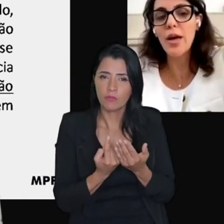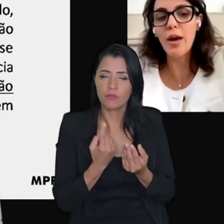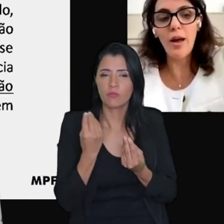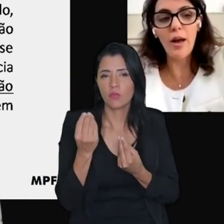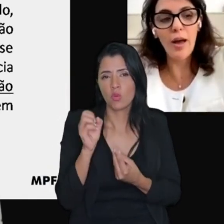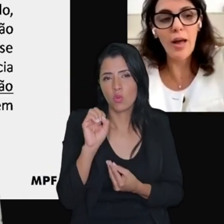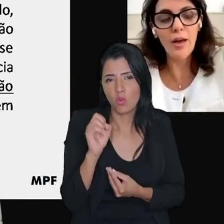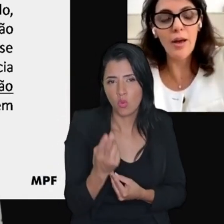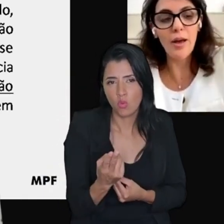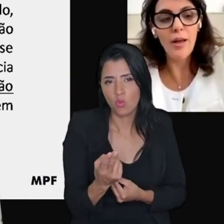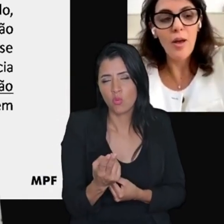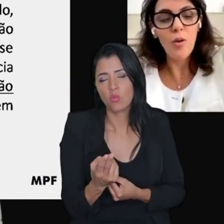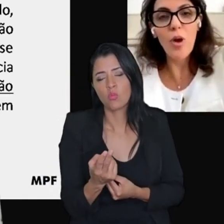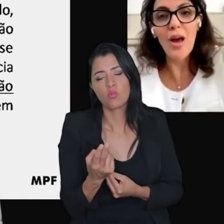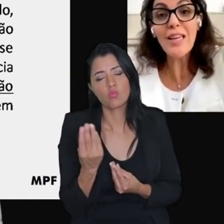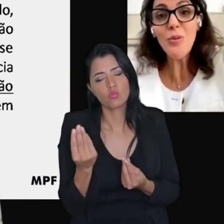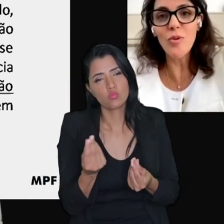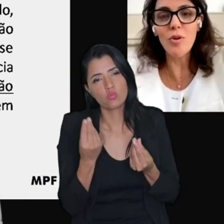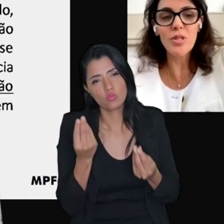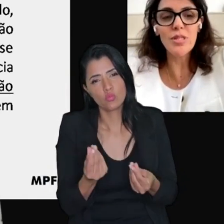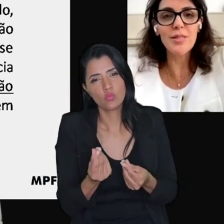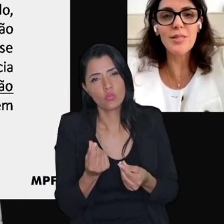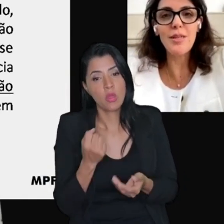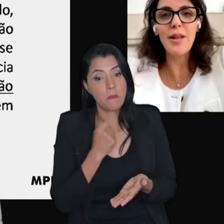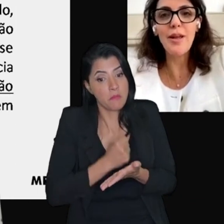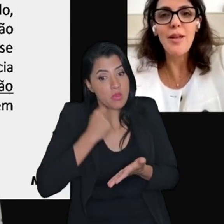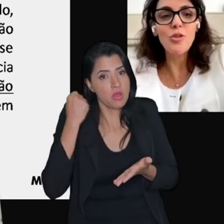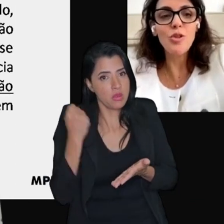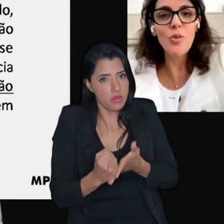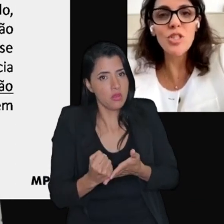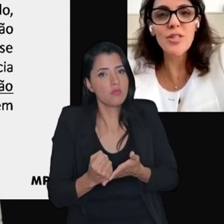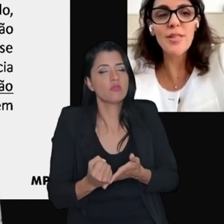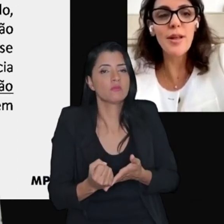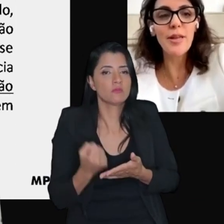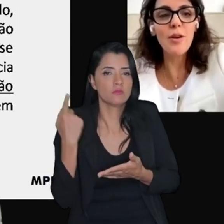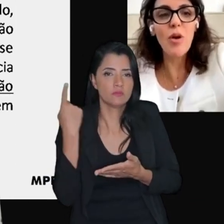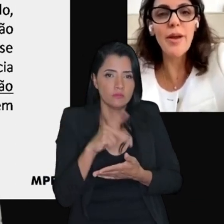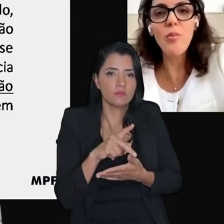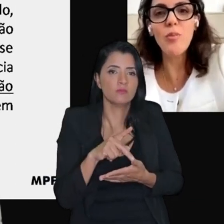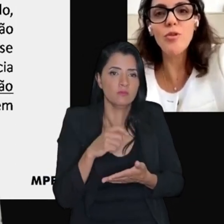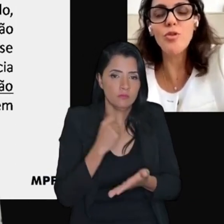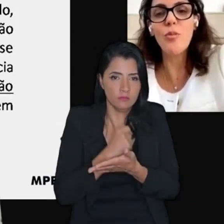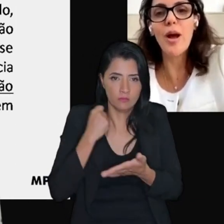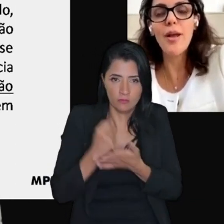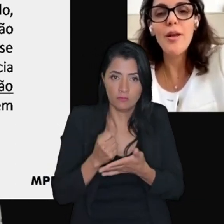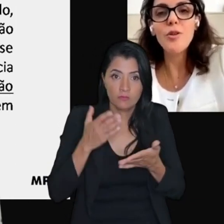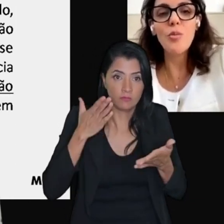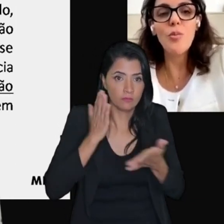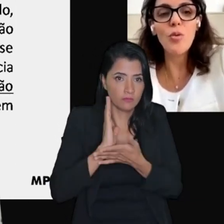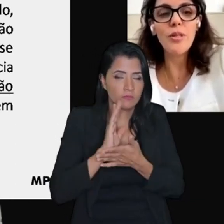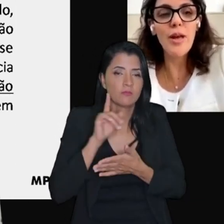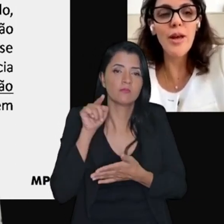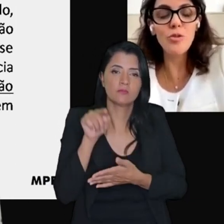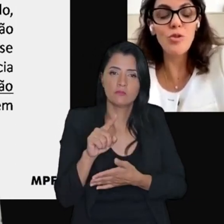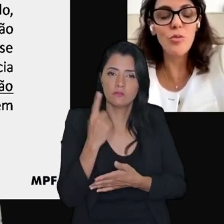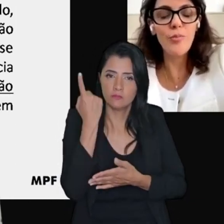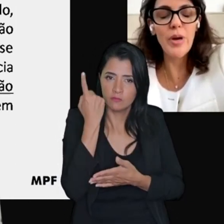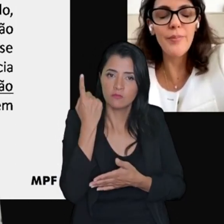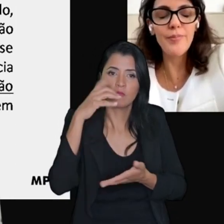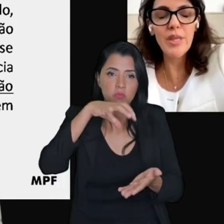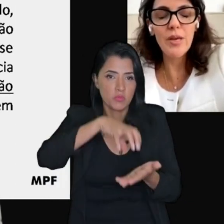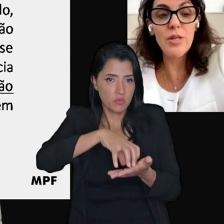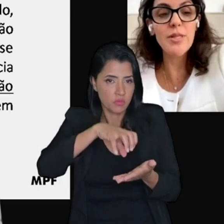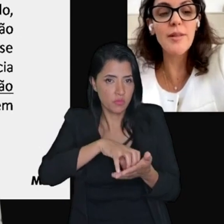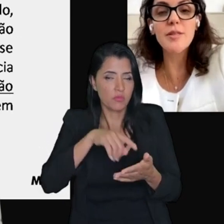ou o carimbo, vamos dizer assim, né, de uma chancelaria, o carimbo de uma unidade,